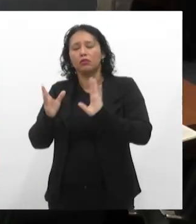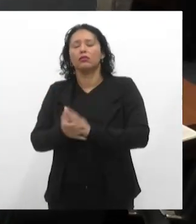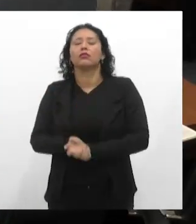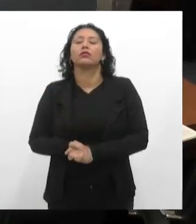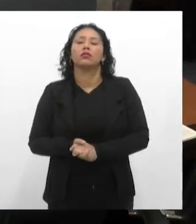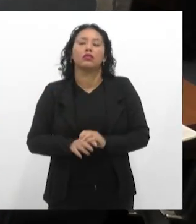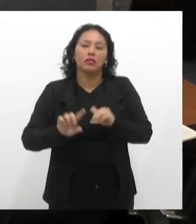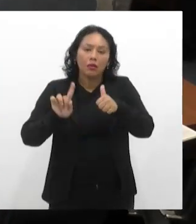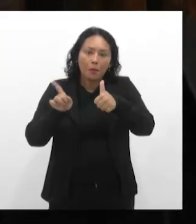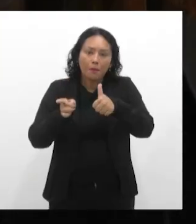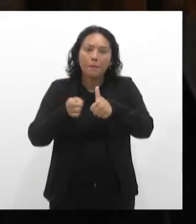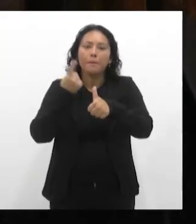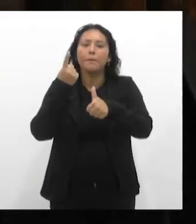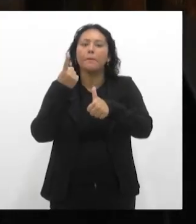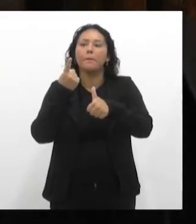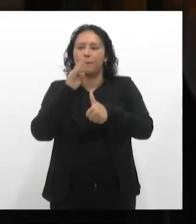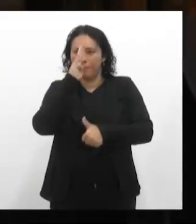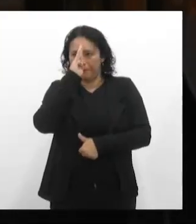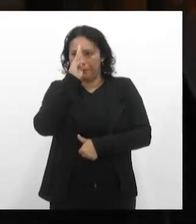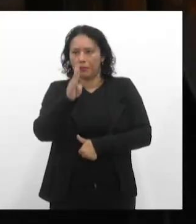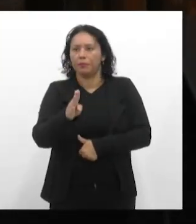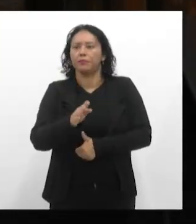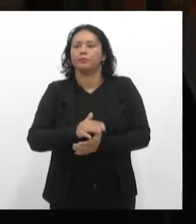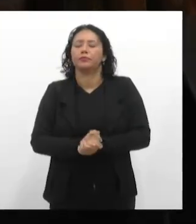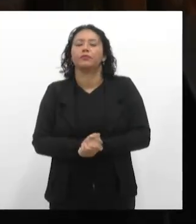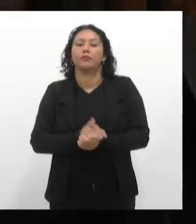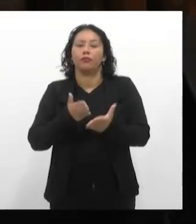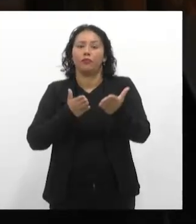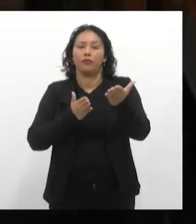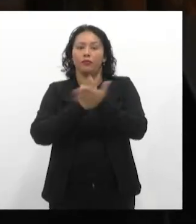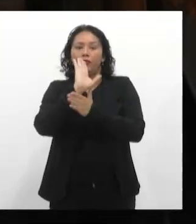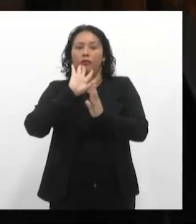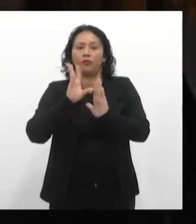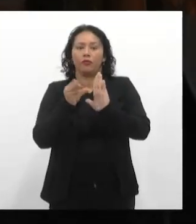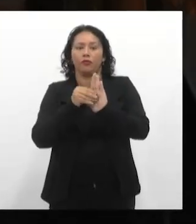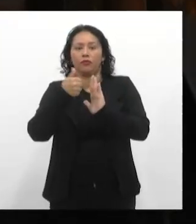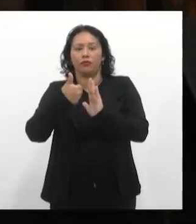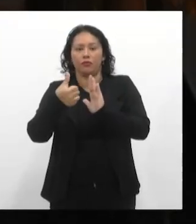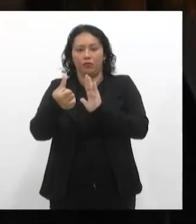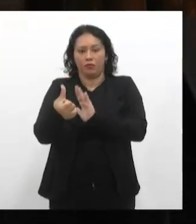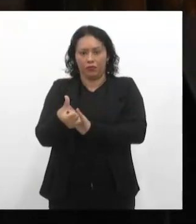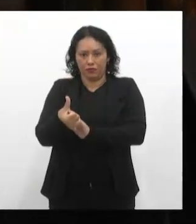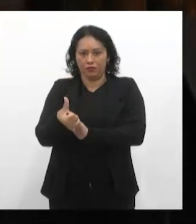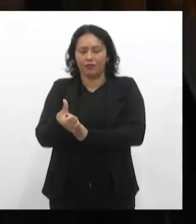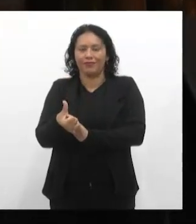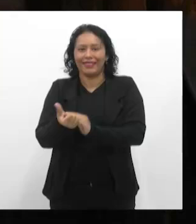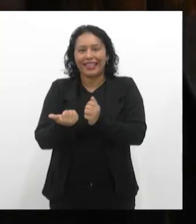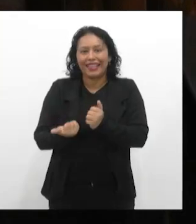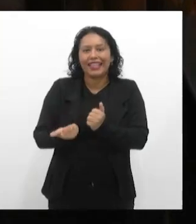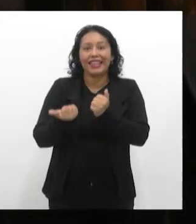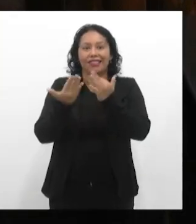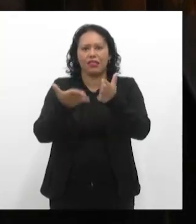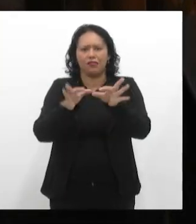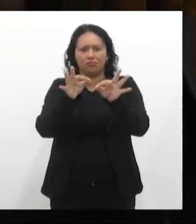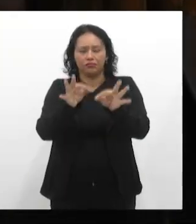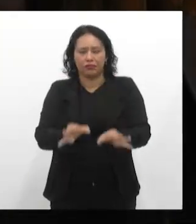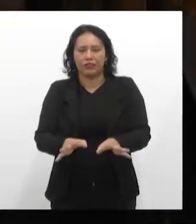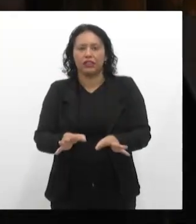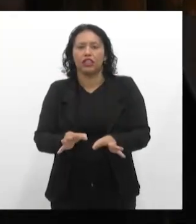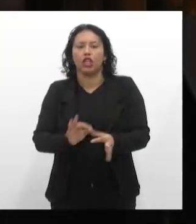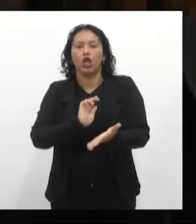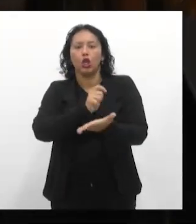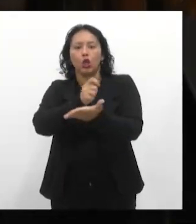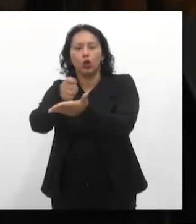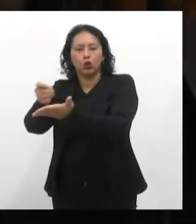o primeiro destaque é para aprovação da emenda 16, que garante que esses custos,